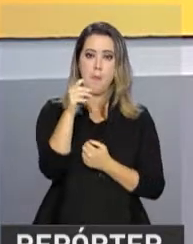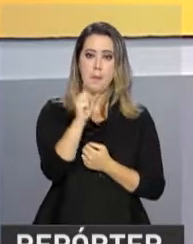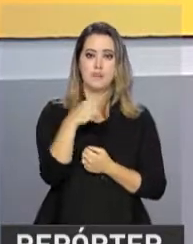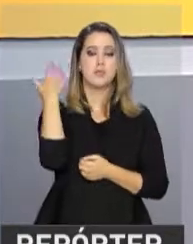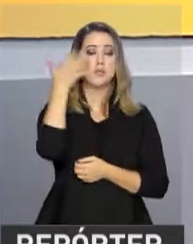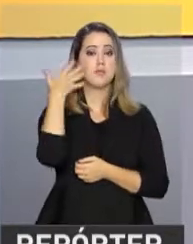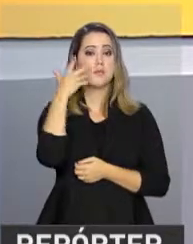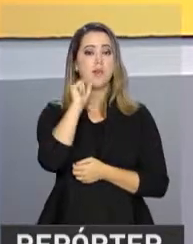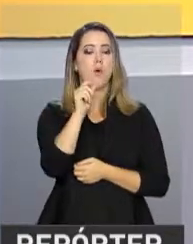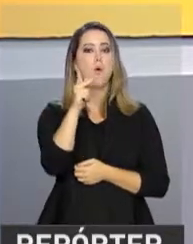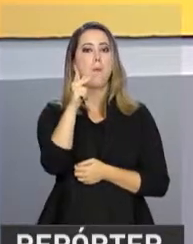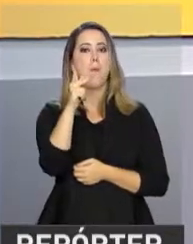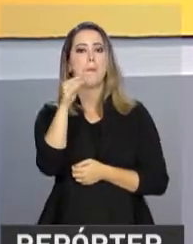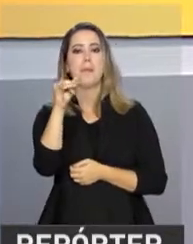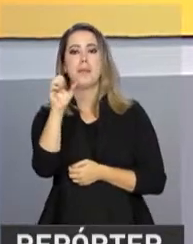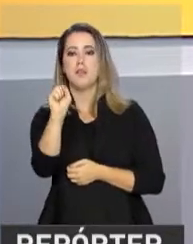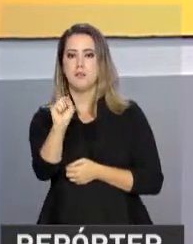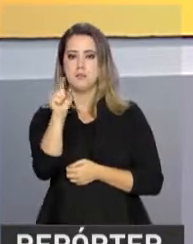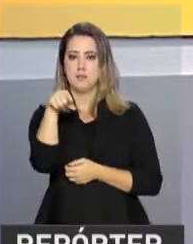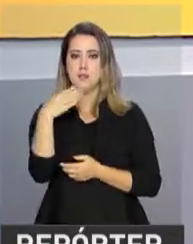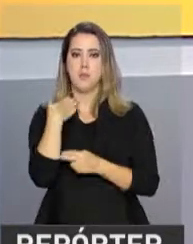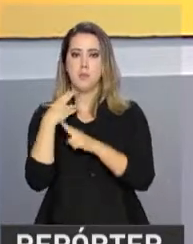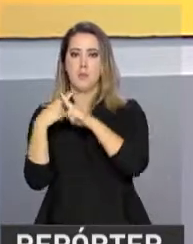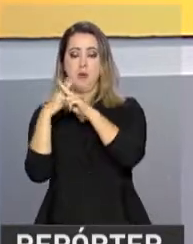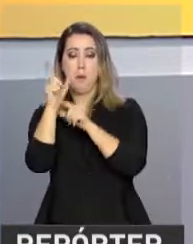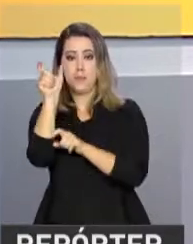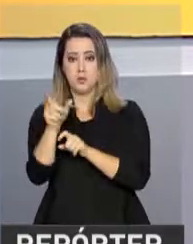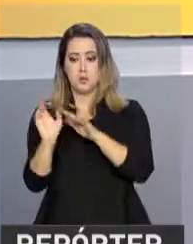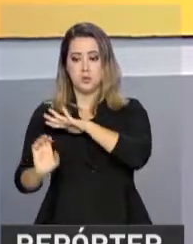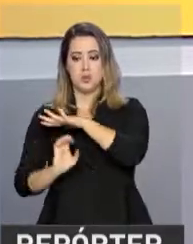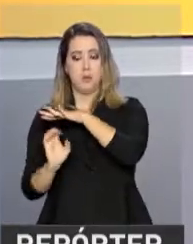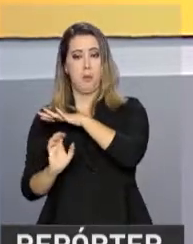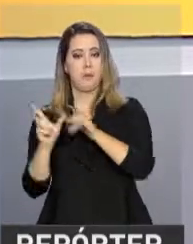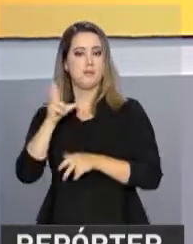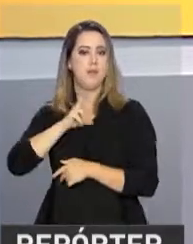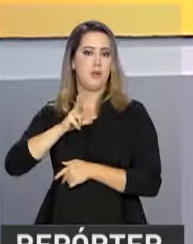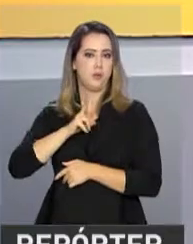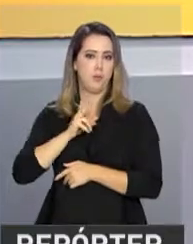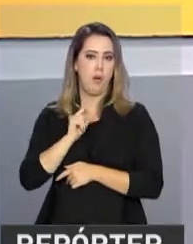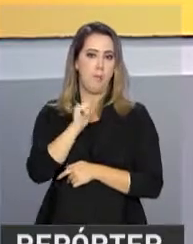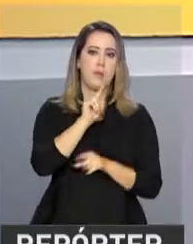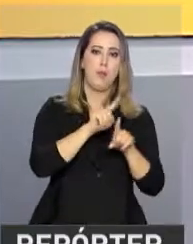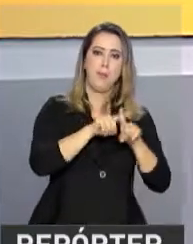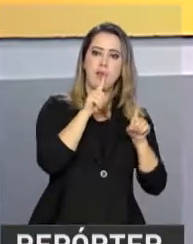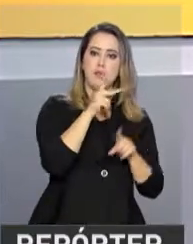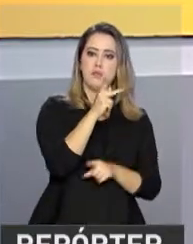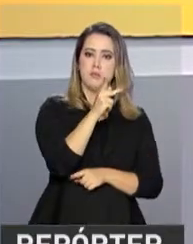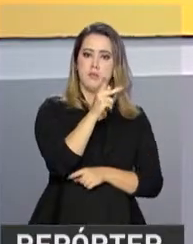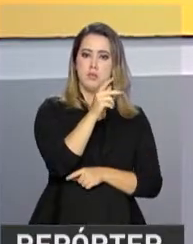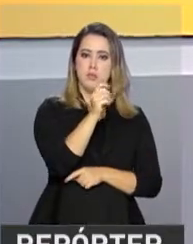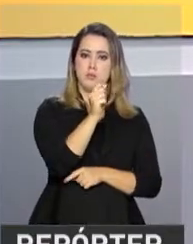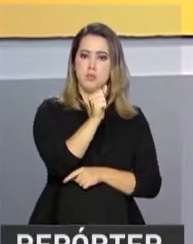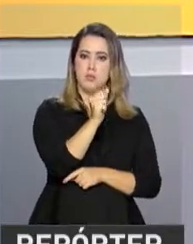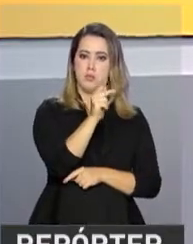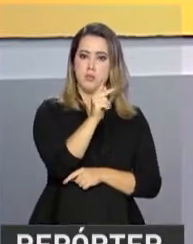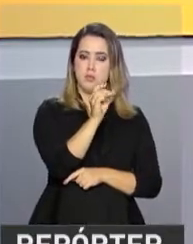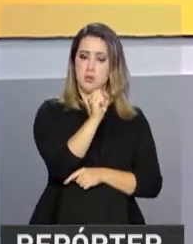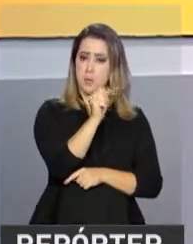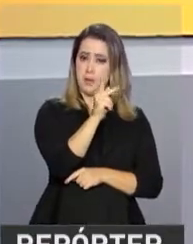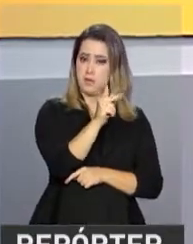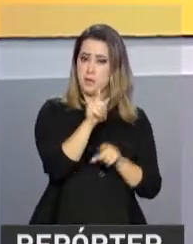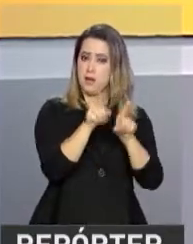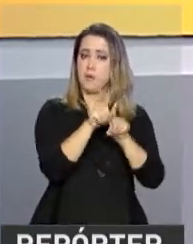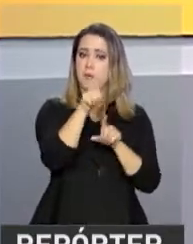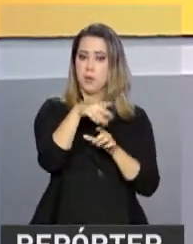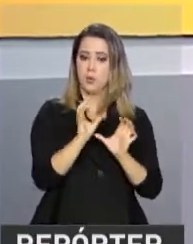que o PIS, sacado na Caixa Econômica Federal, é para trabalhadores da iniciativa privada. Já os servidores públicos recebem o PASEP,